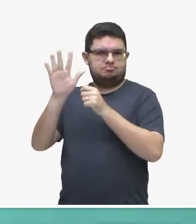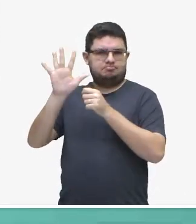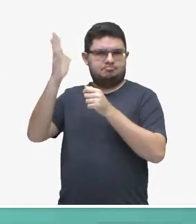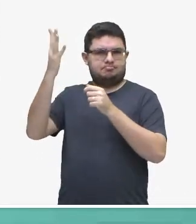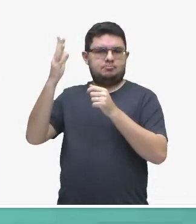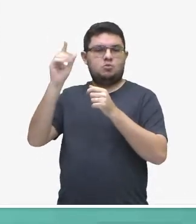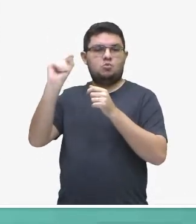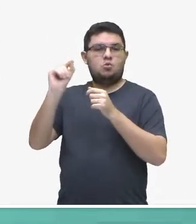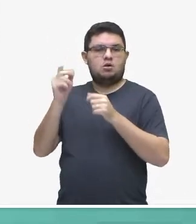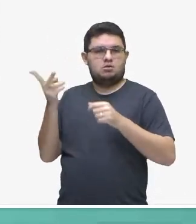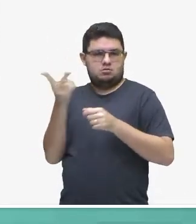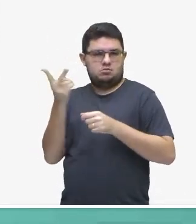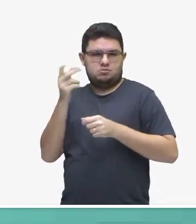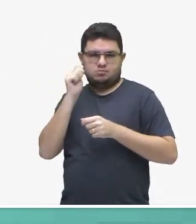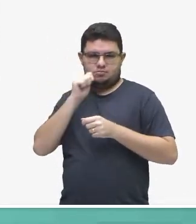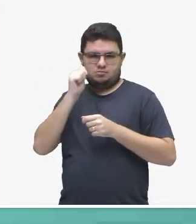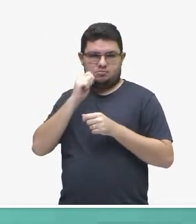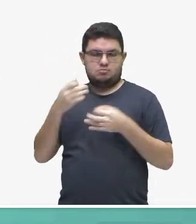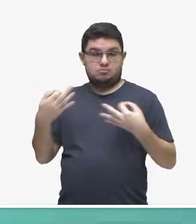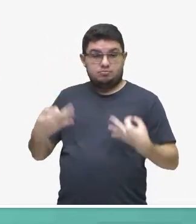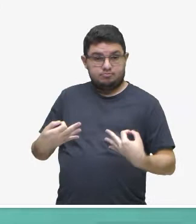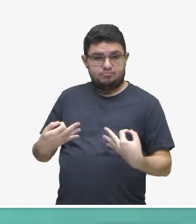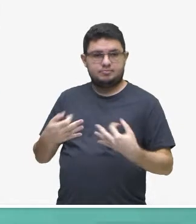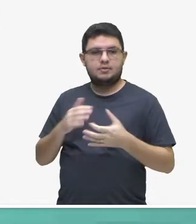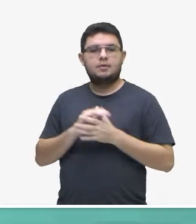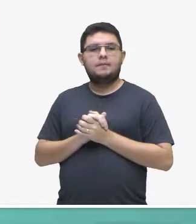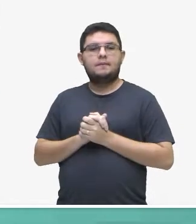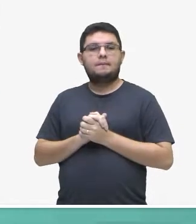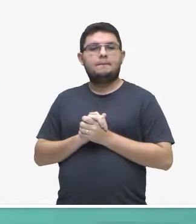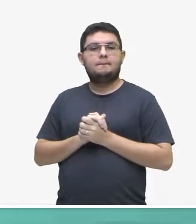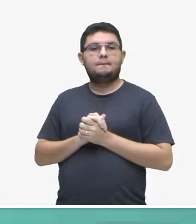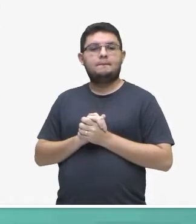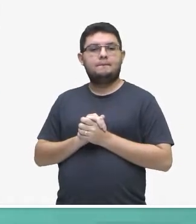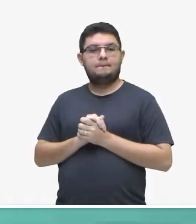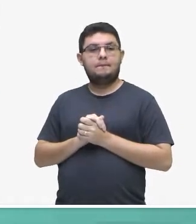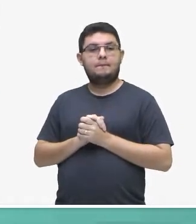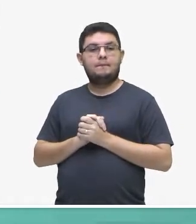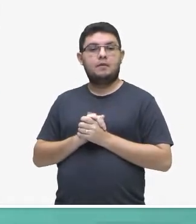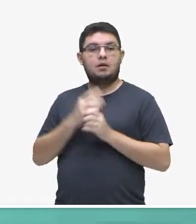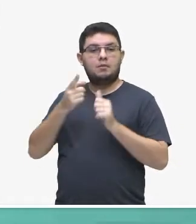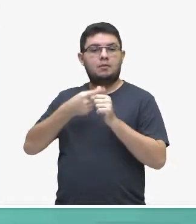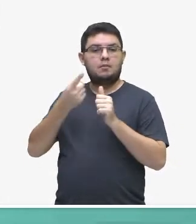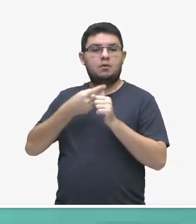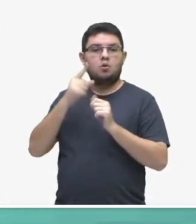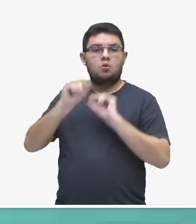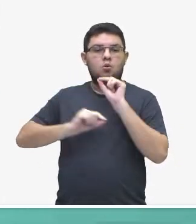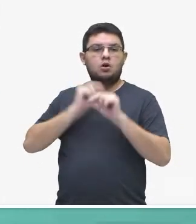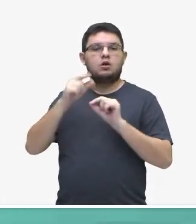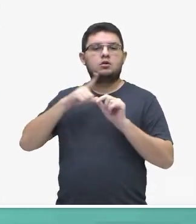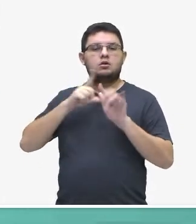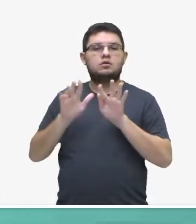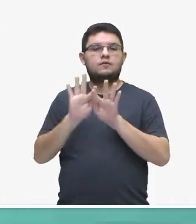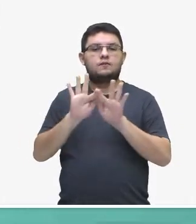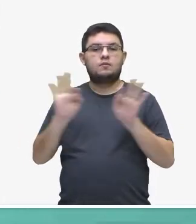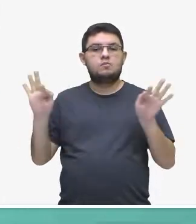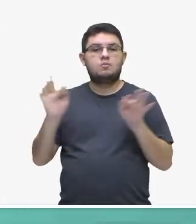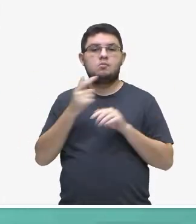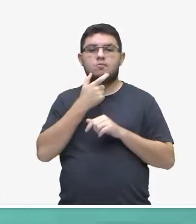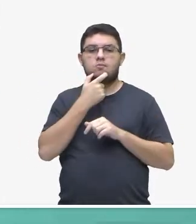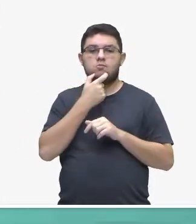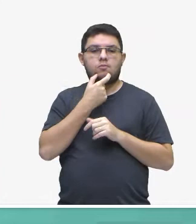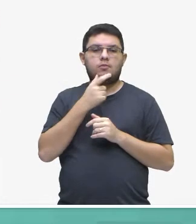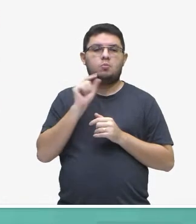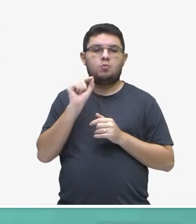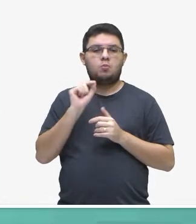Bom, o que aconteceu primeiro, né? Vamos entender ali a imagem e eu tenho a primeira frase que está em inglês. Victoria has